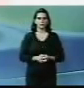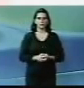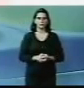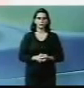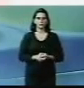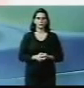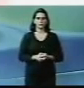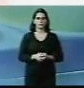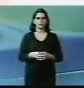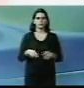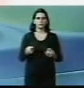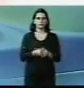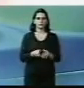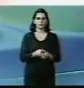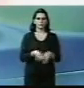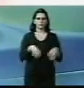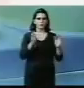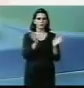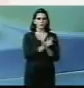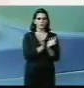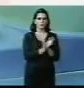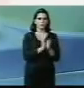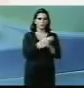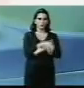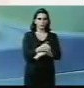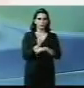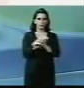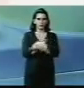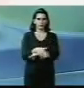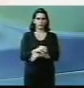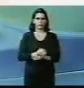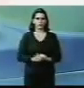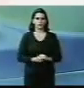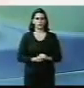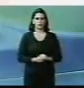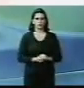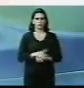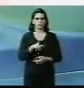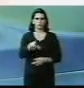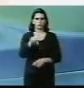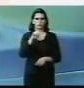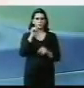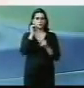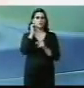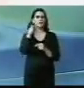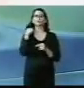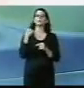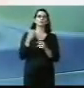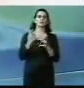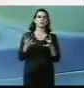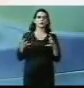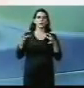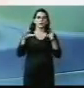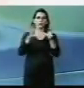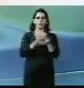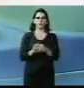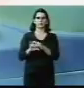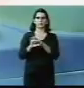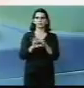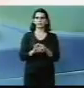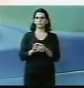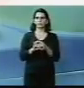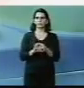item, né, de IP ou URL. Você pode estabelecer grupos de acesso, você pode ter uma integração com o